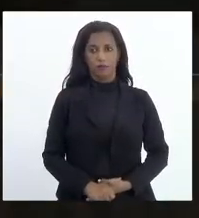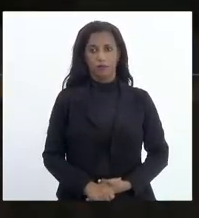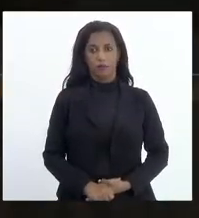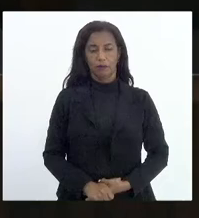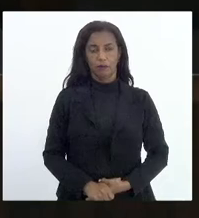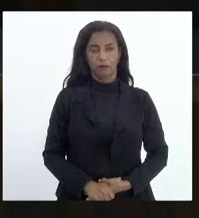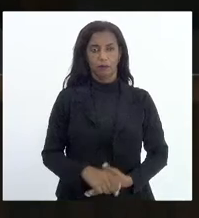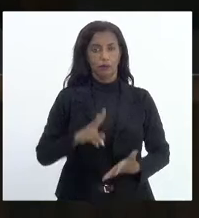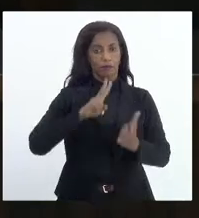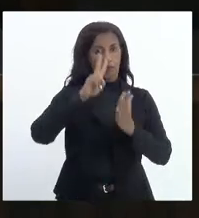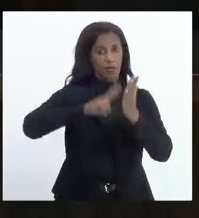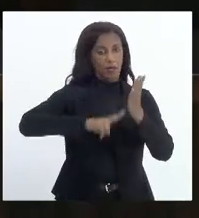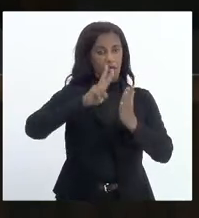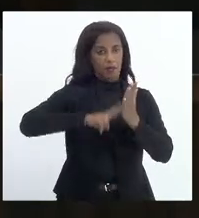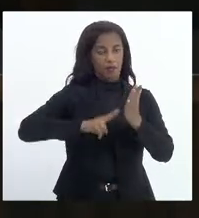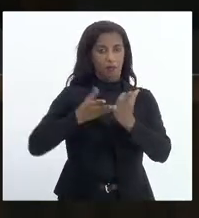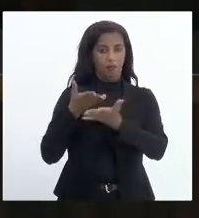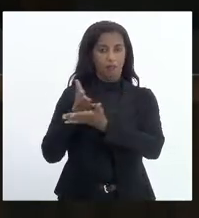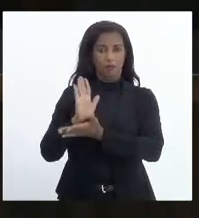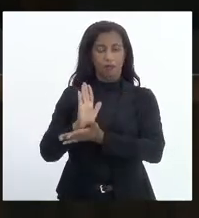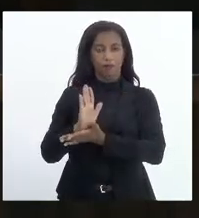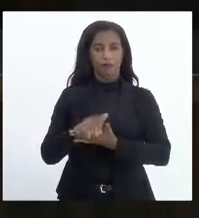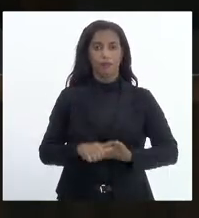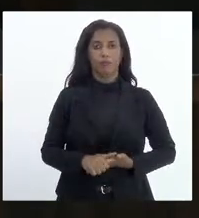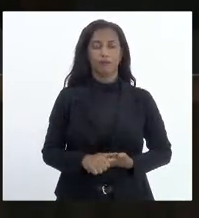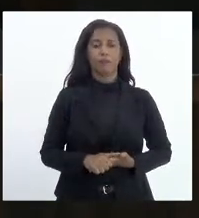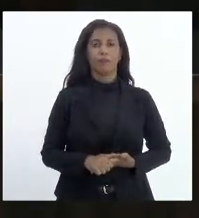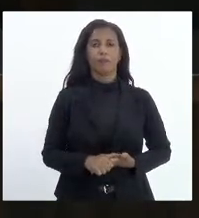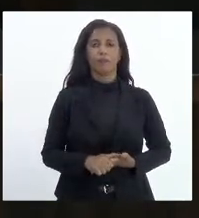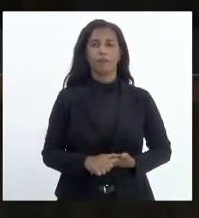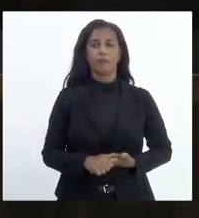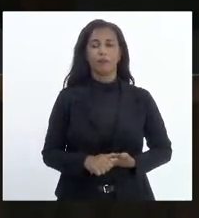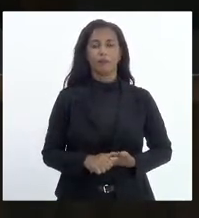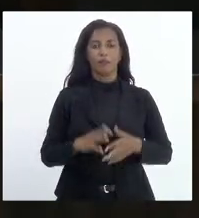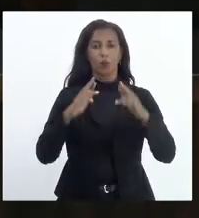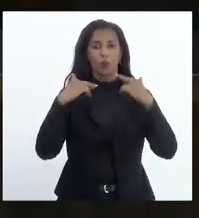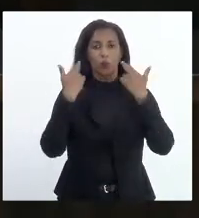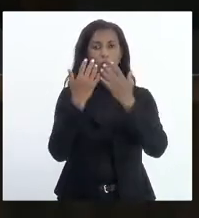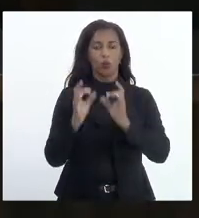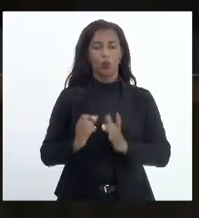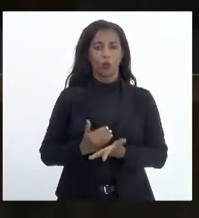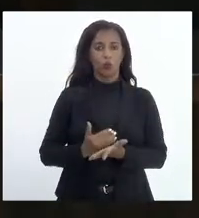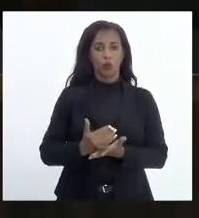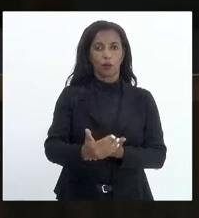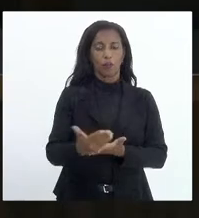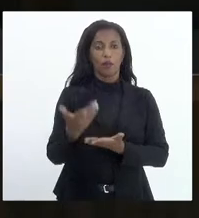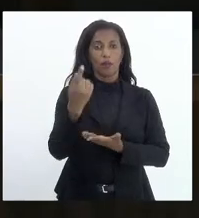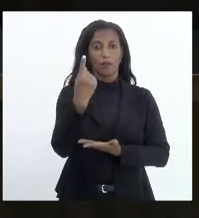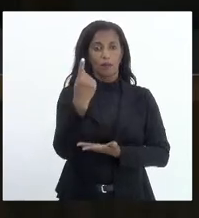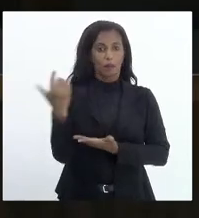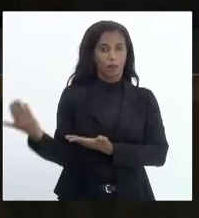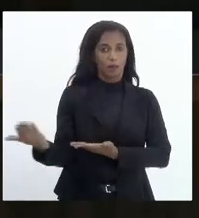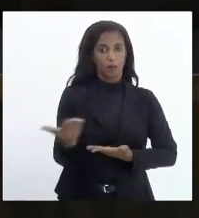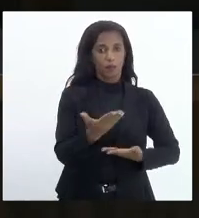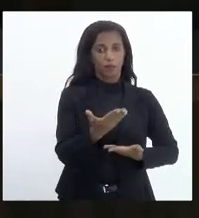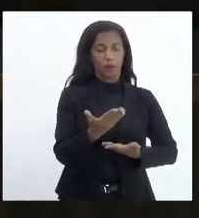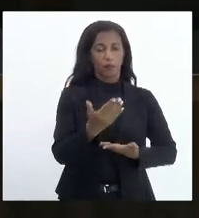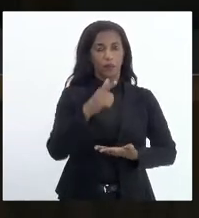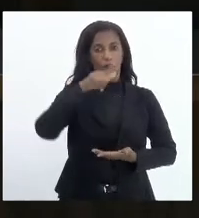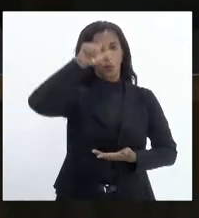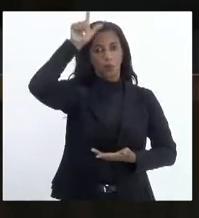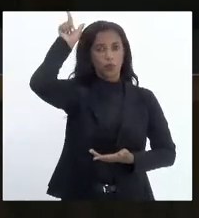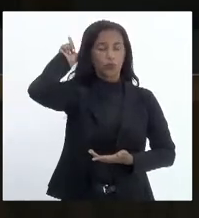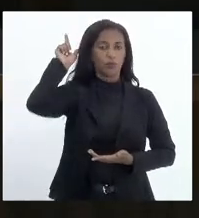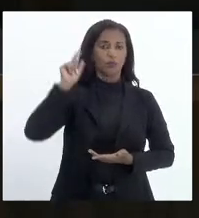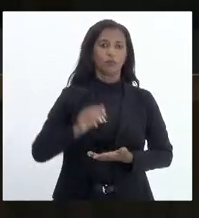a lida e aprovada a ata passa-se ao expediente Inicial primeiro orador inscrito é o nome do deputado Luiz